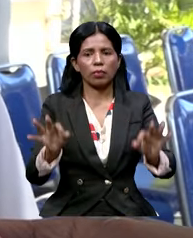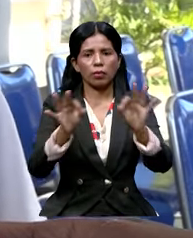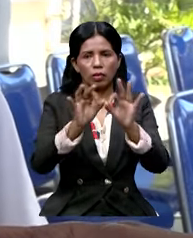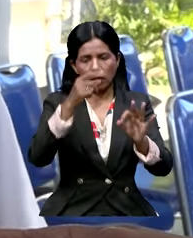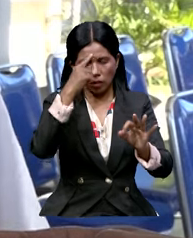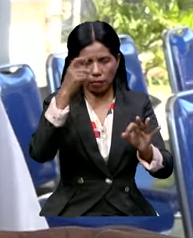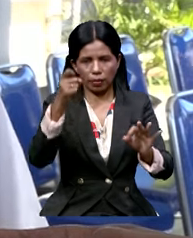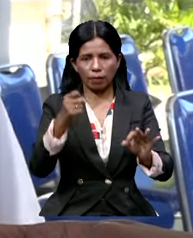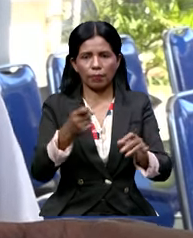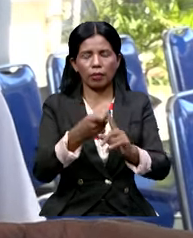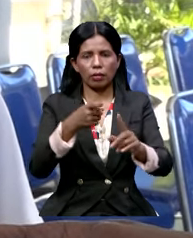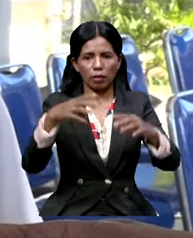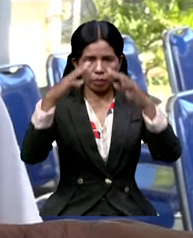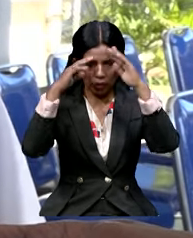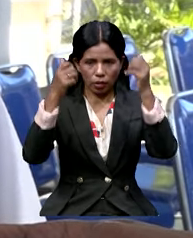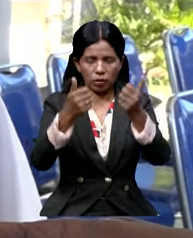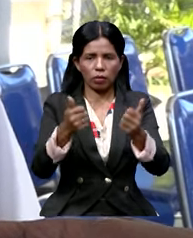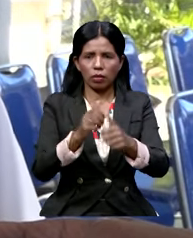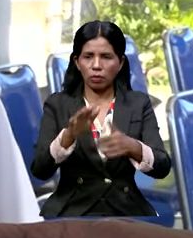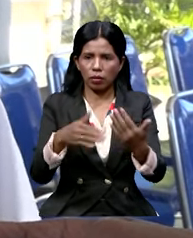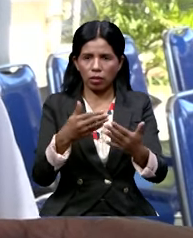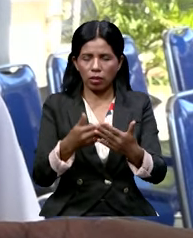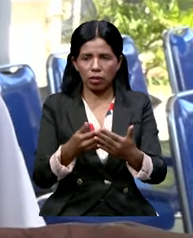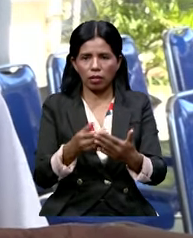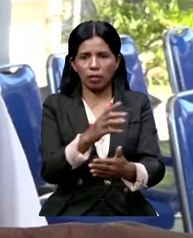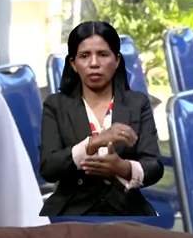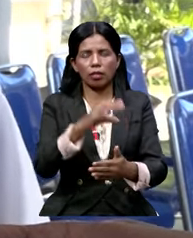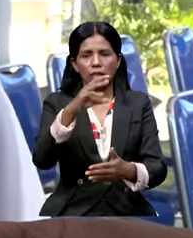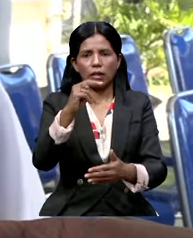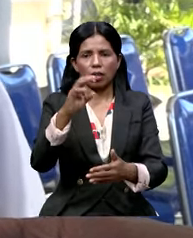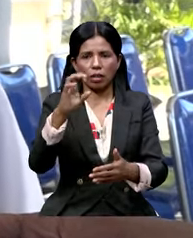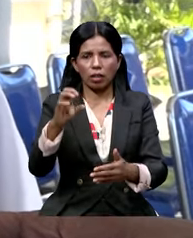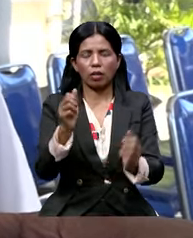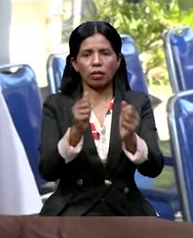maka, o si presidente autoridade o todo, commitment se né, o estai, a muito co,